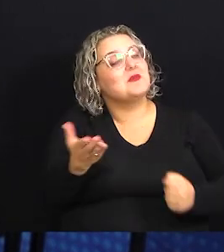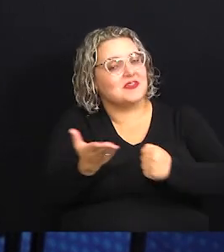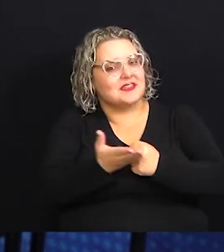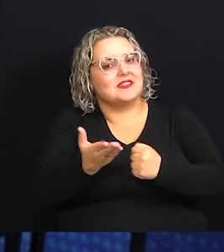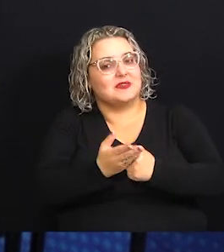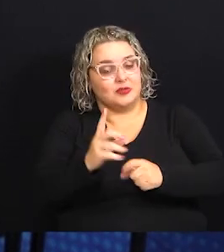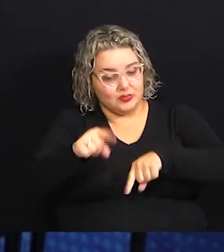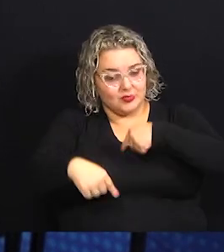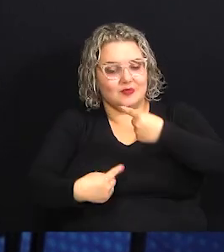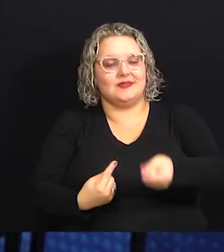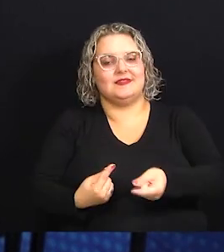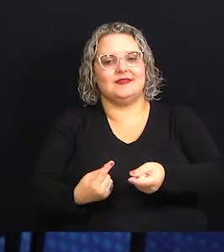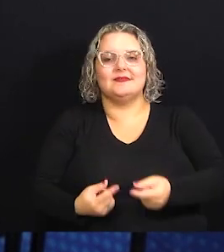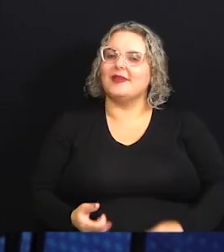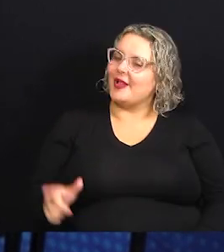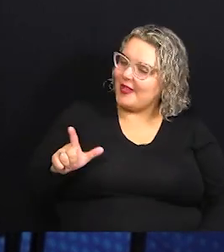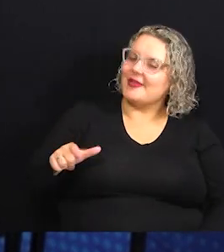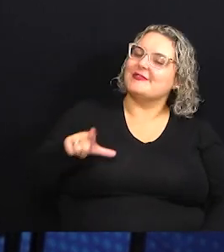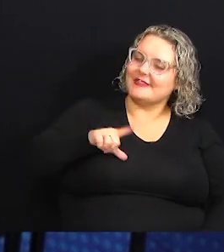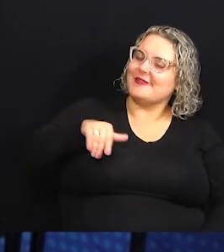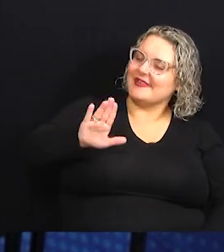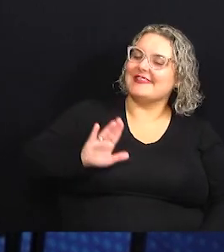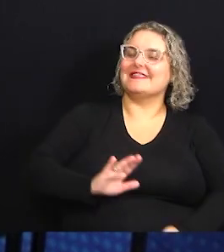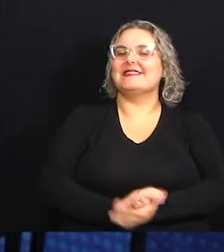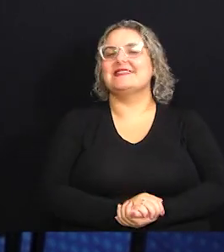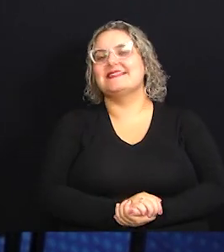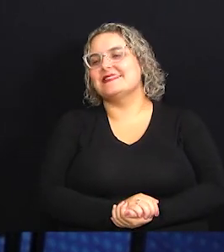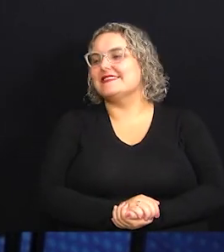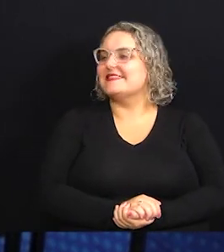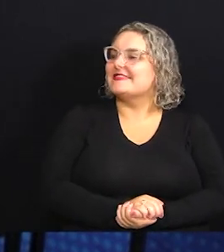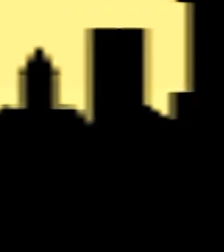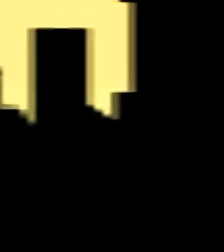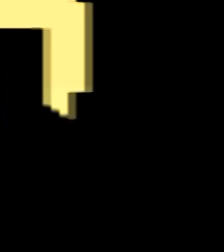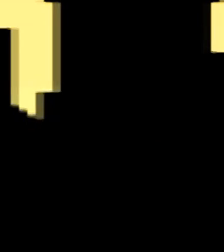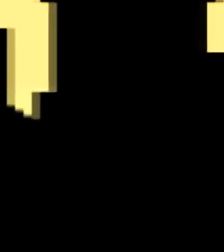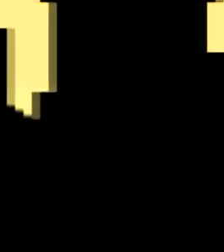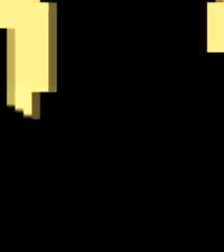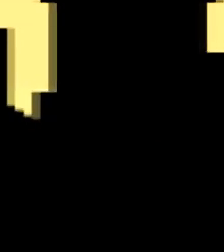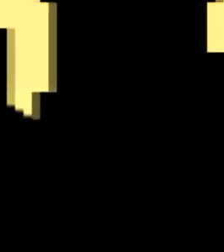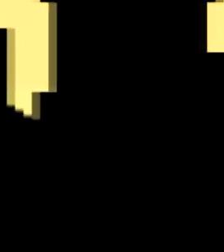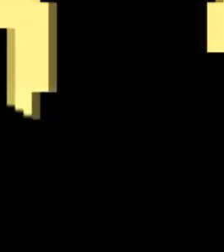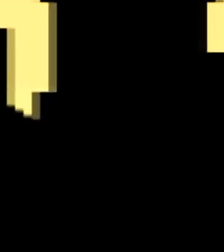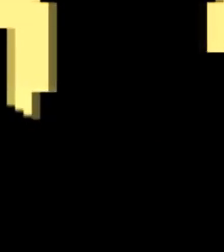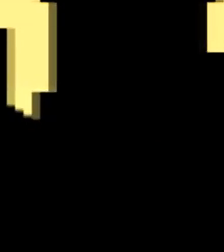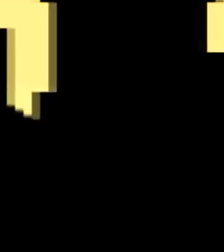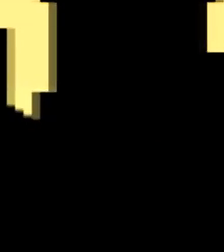A gente vai para um rápido intervalo e no próximo bloco, claro, tem muito mais.